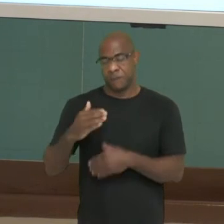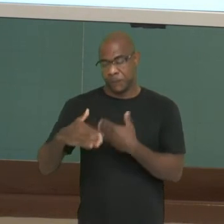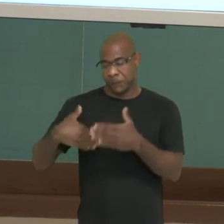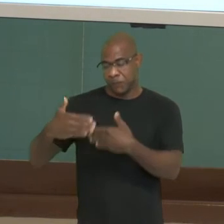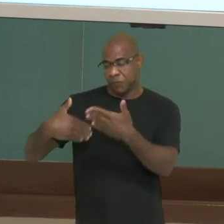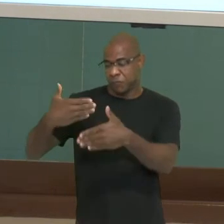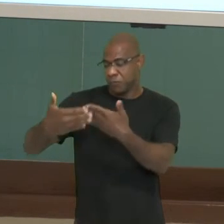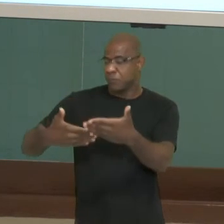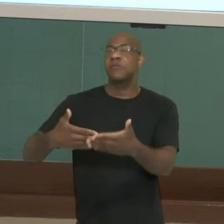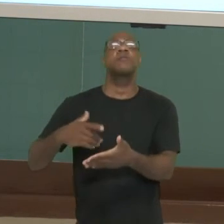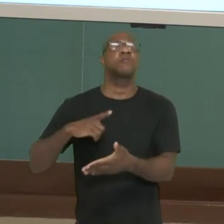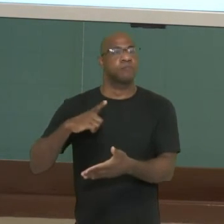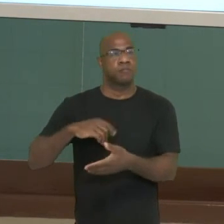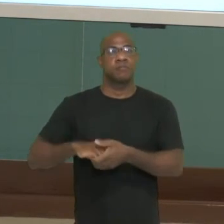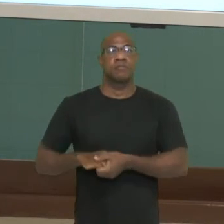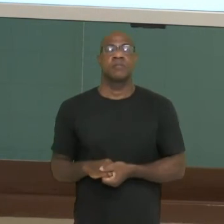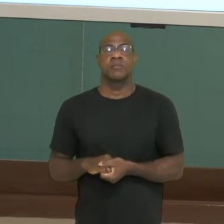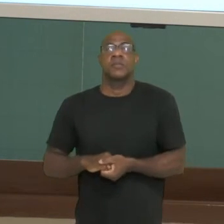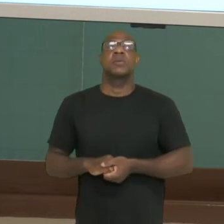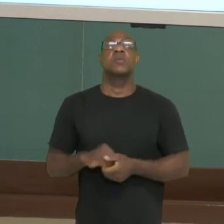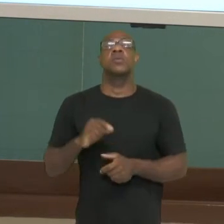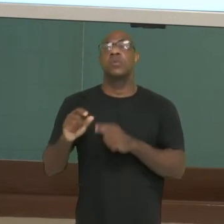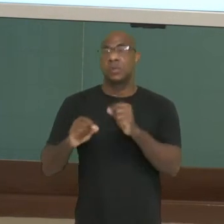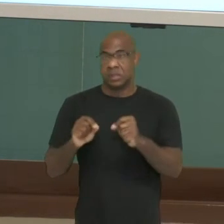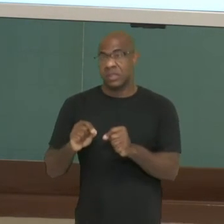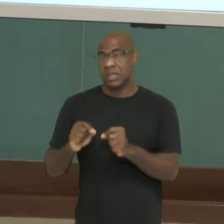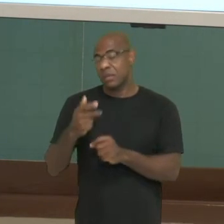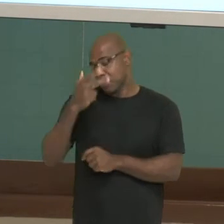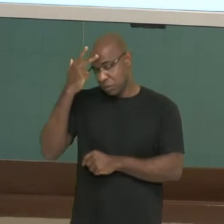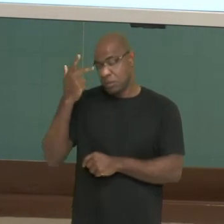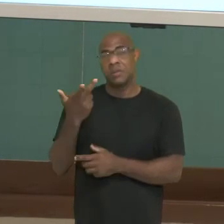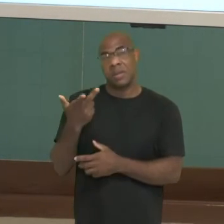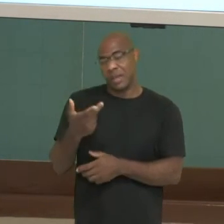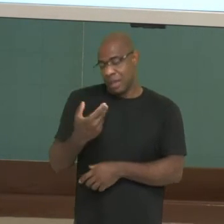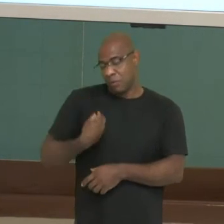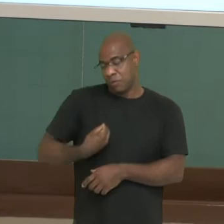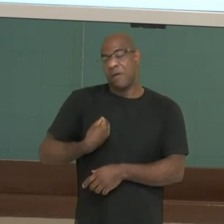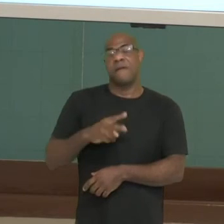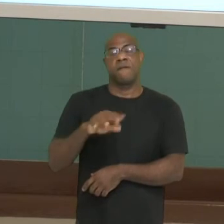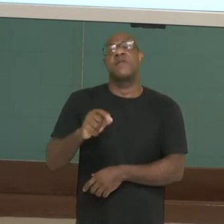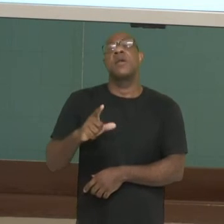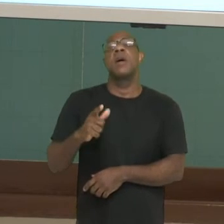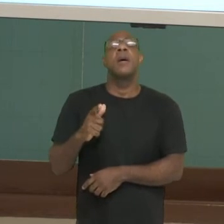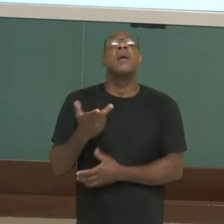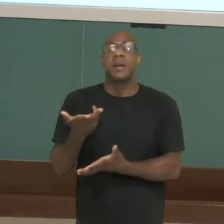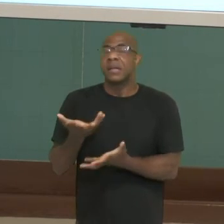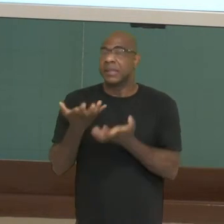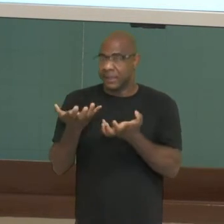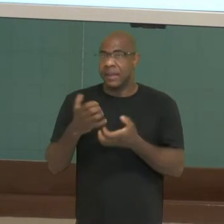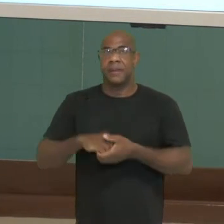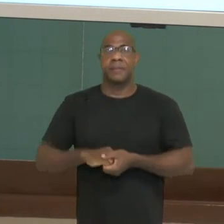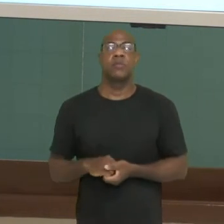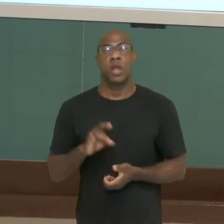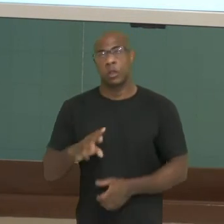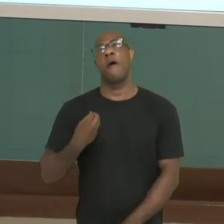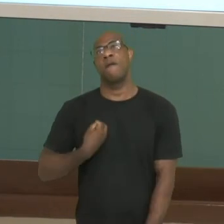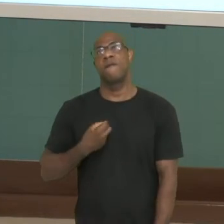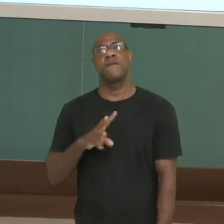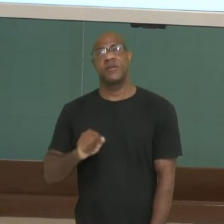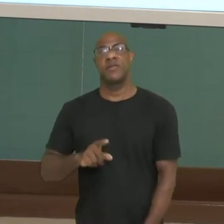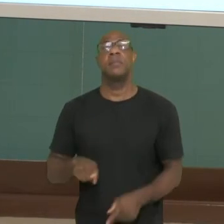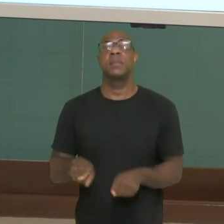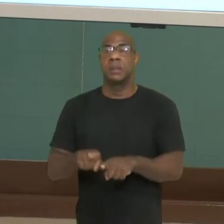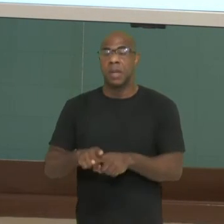espécie. E é o que os indivíduos procuram, é o mais importante. Não é só sobreviver, mas também